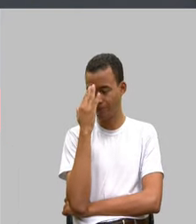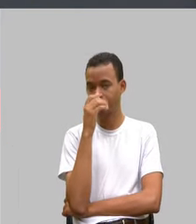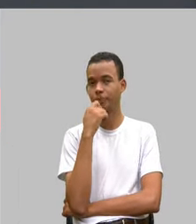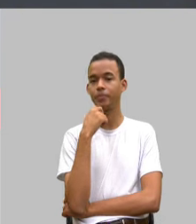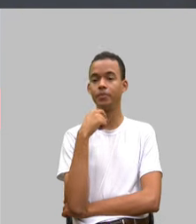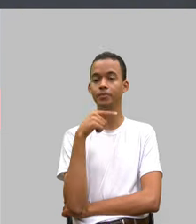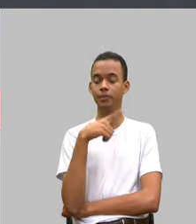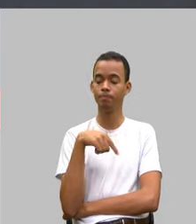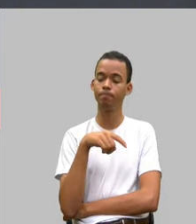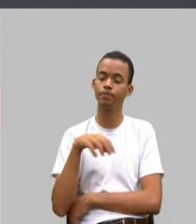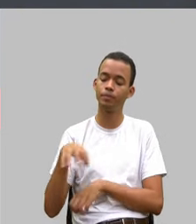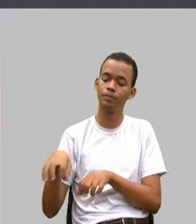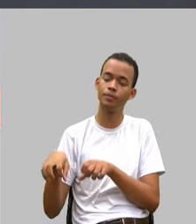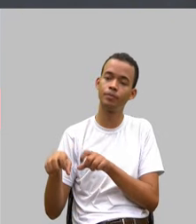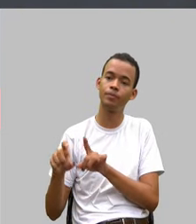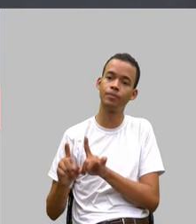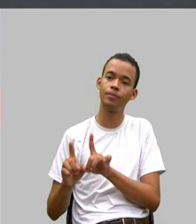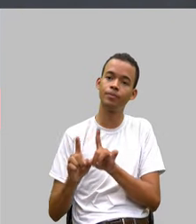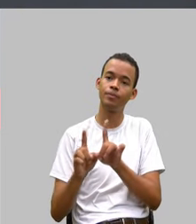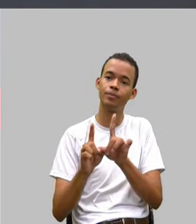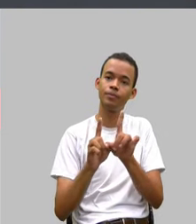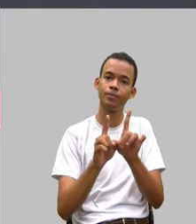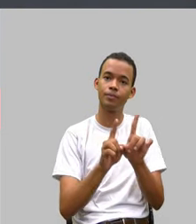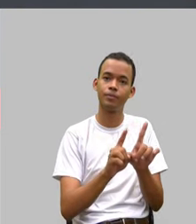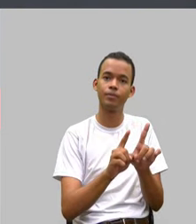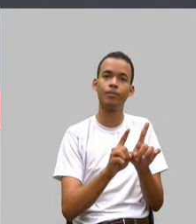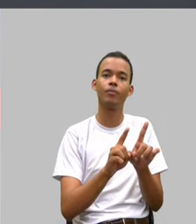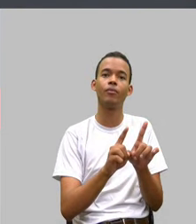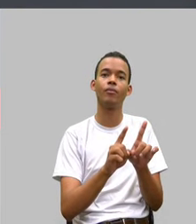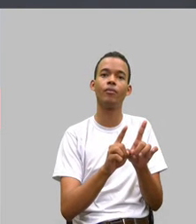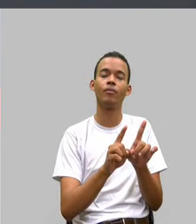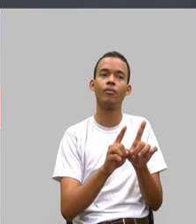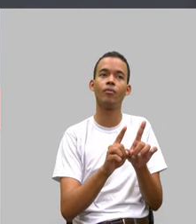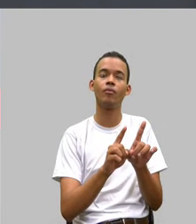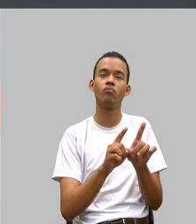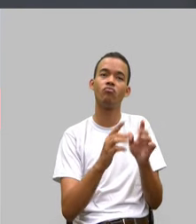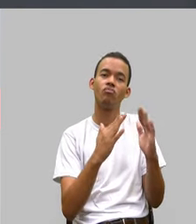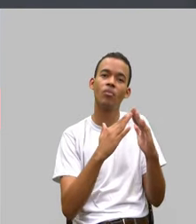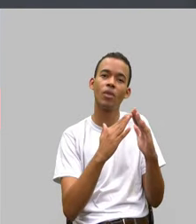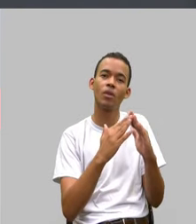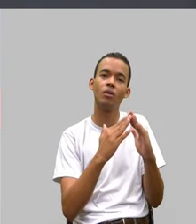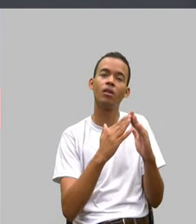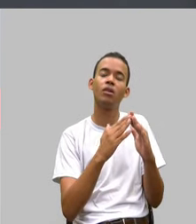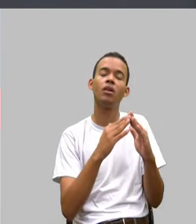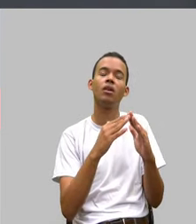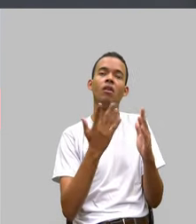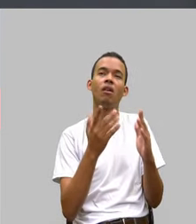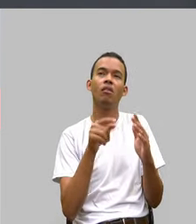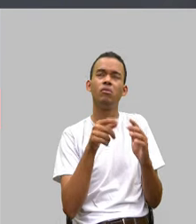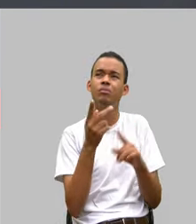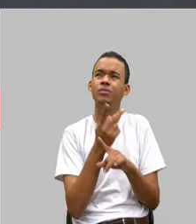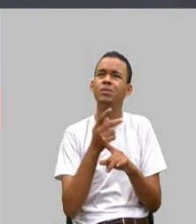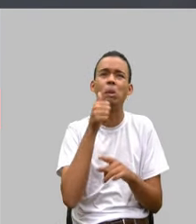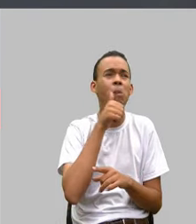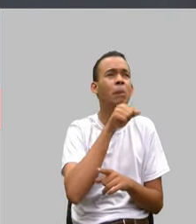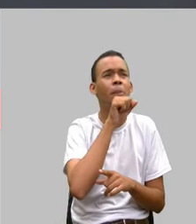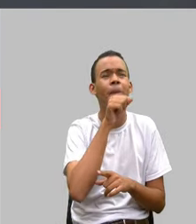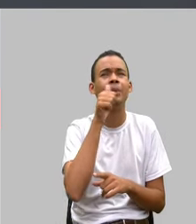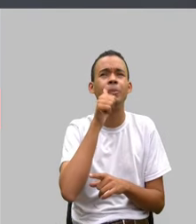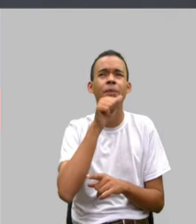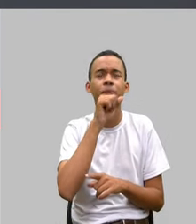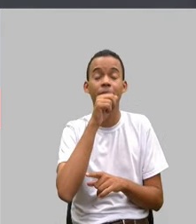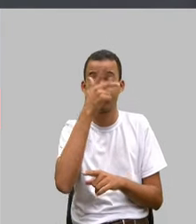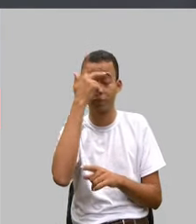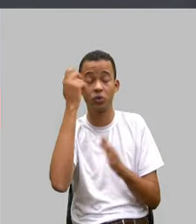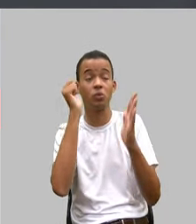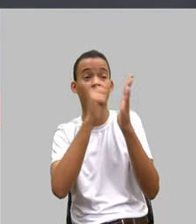dentro e esse Samuel começou a procurar essa mãe em todo lugar toda vez que alguém apertava a campainha para para alguma coisa O